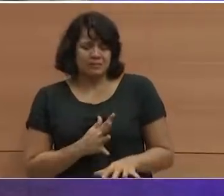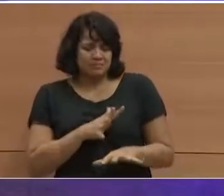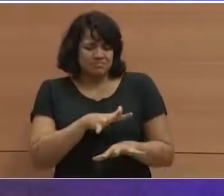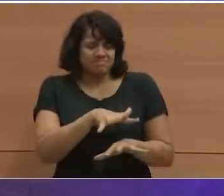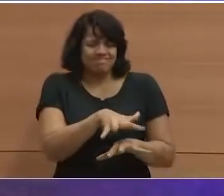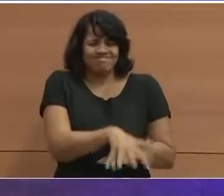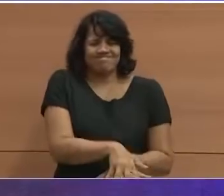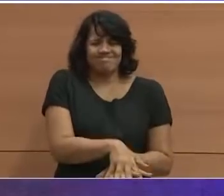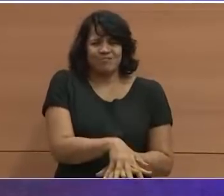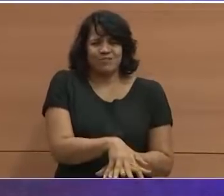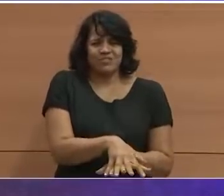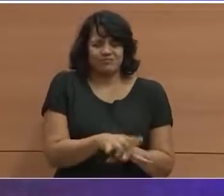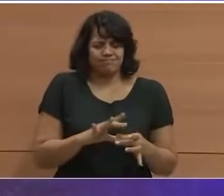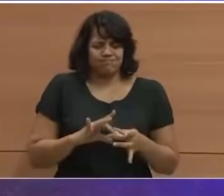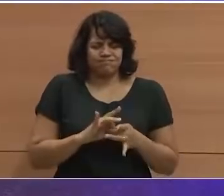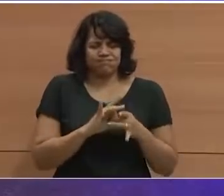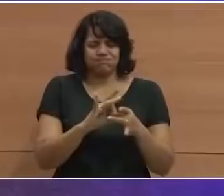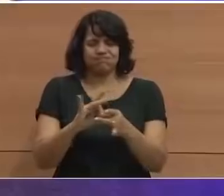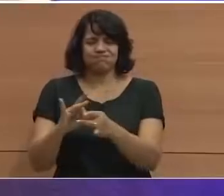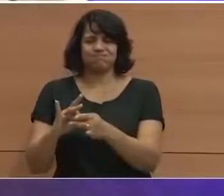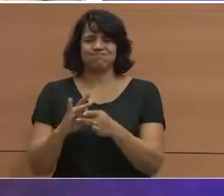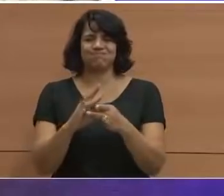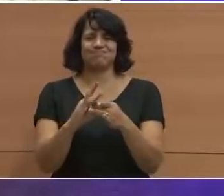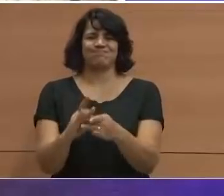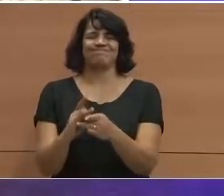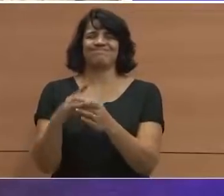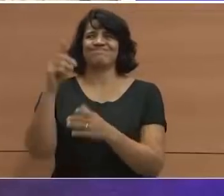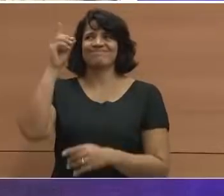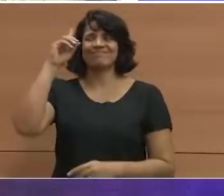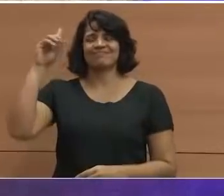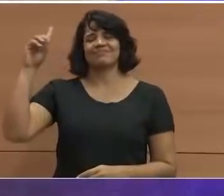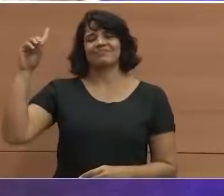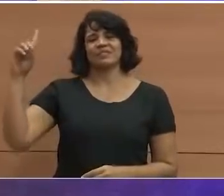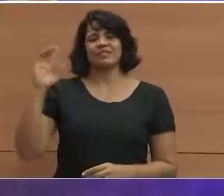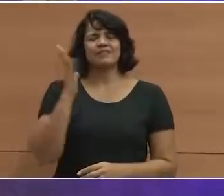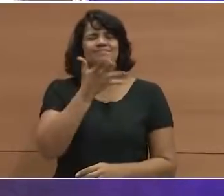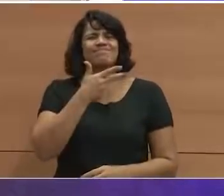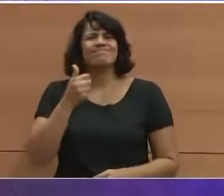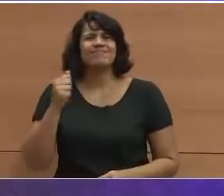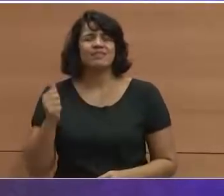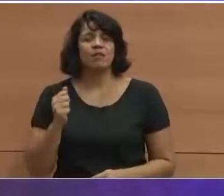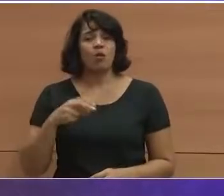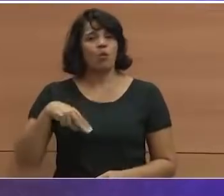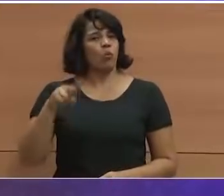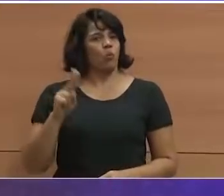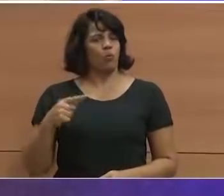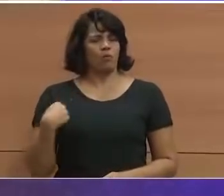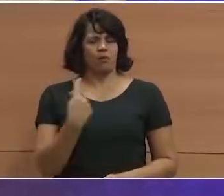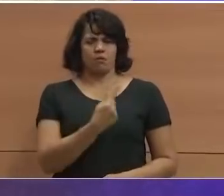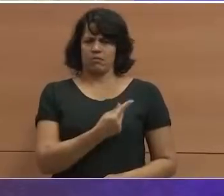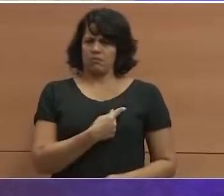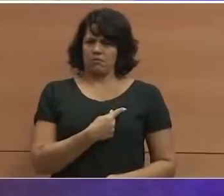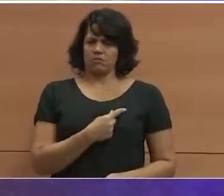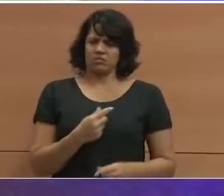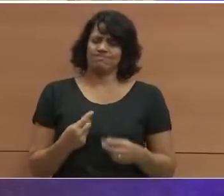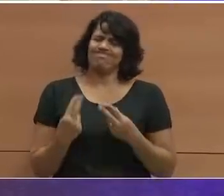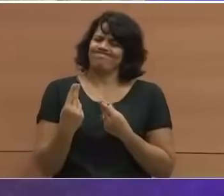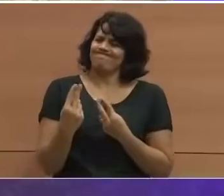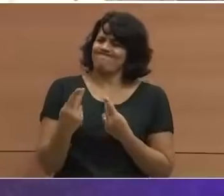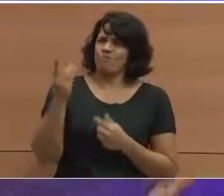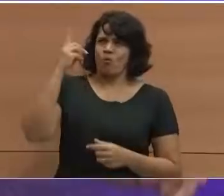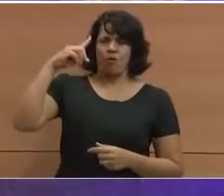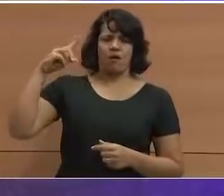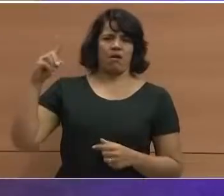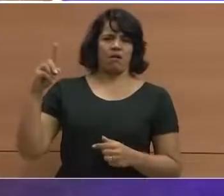irmãos, inerente desse Deus maravilhoso. Nunca vamos ser Deus como objeto de